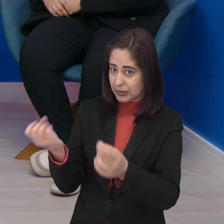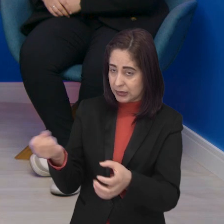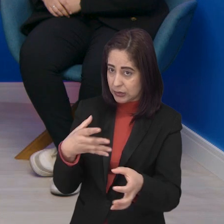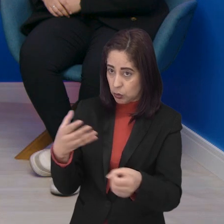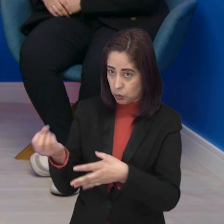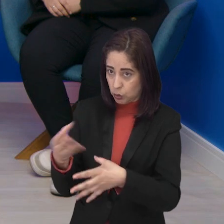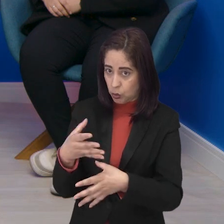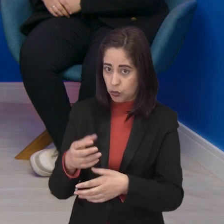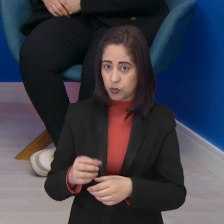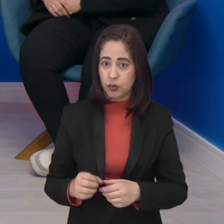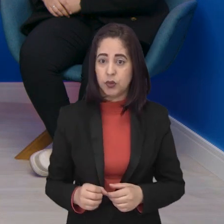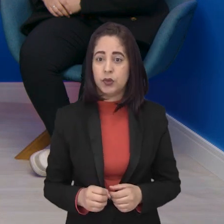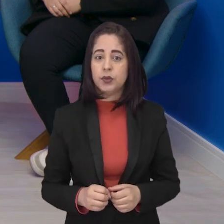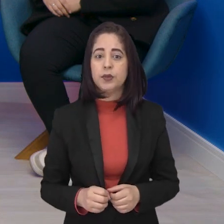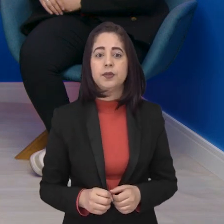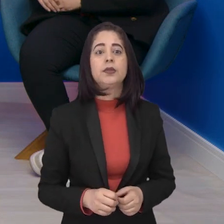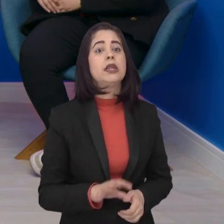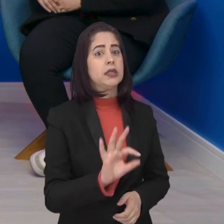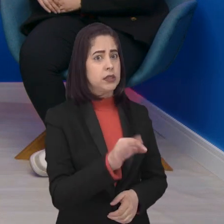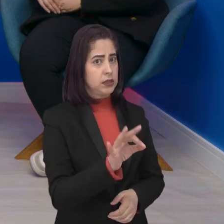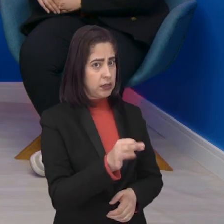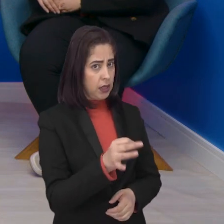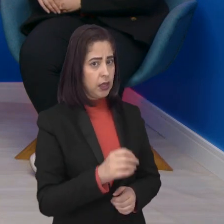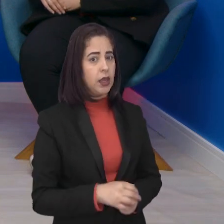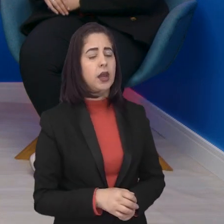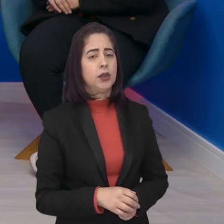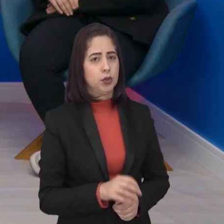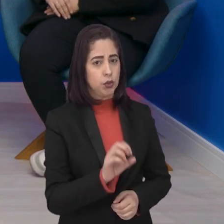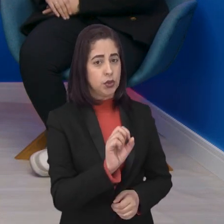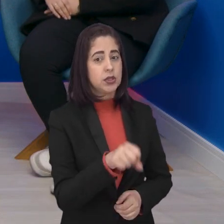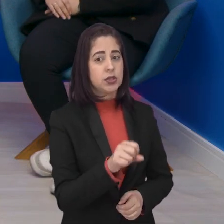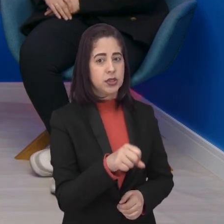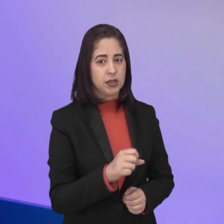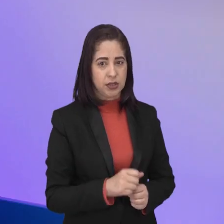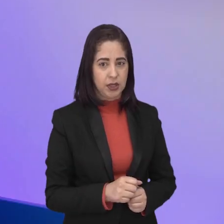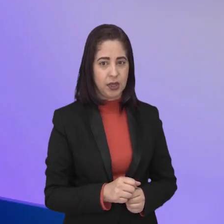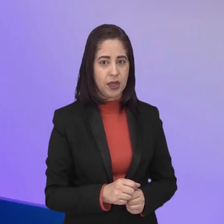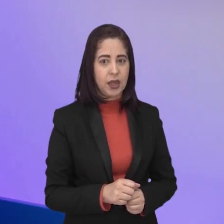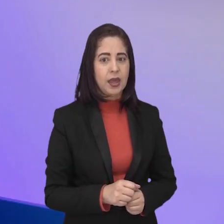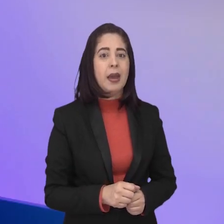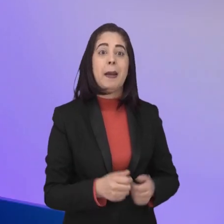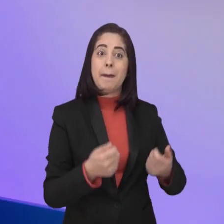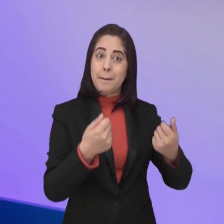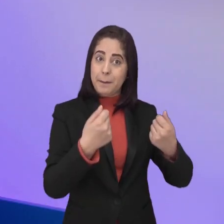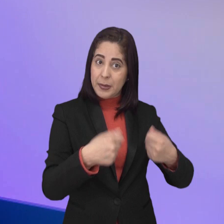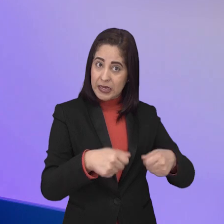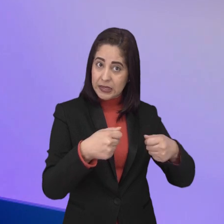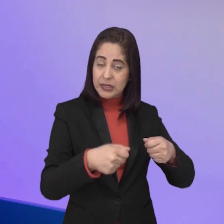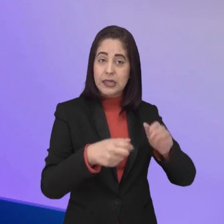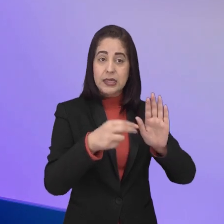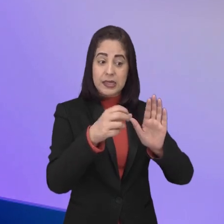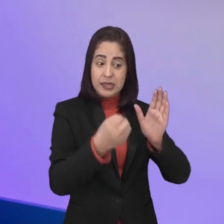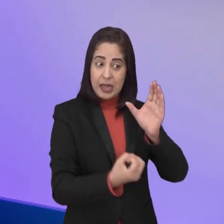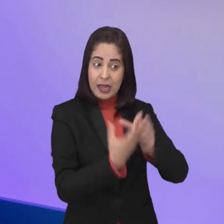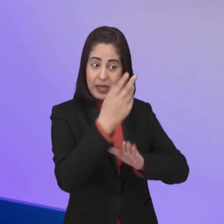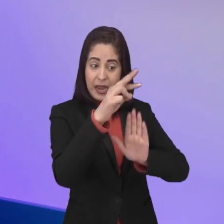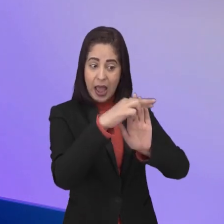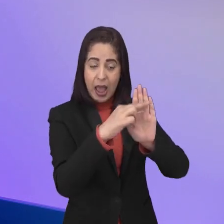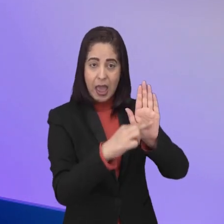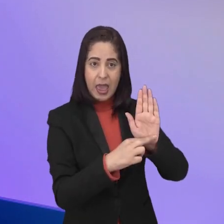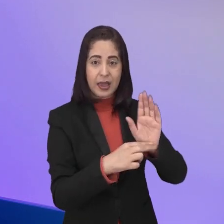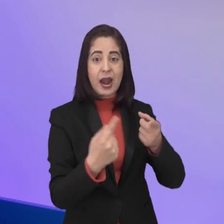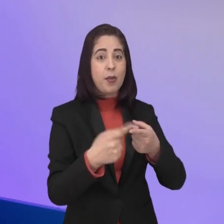novo e pode influenciar o processo, Limão? Com certeza, existia uma necessidade real de disciplinar esse uso, já que a